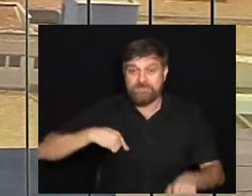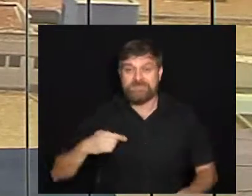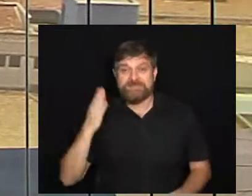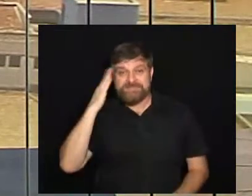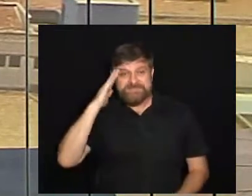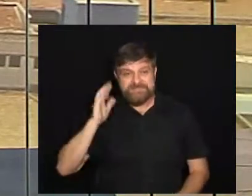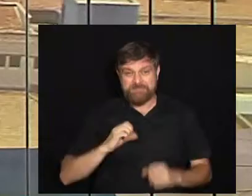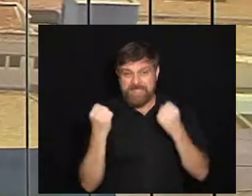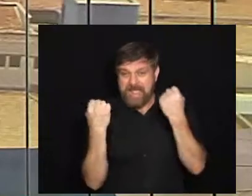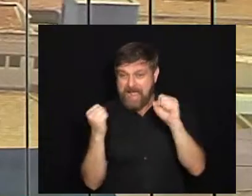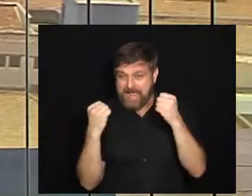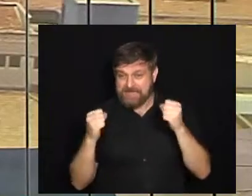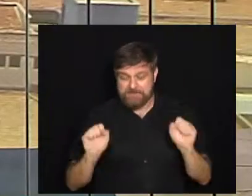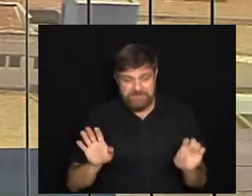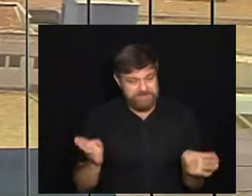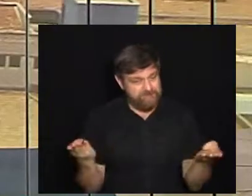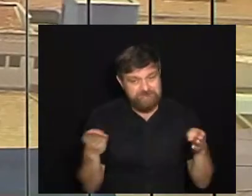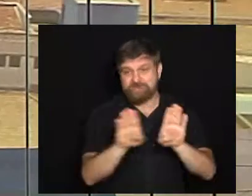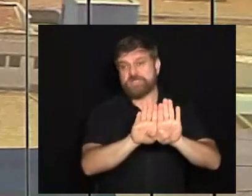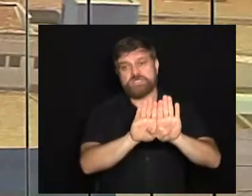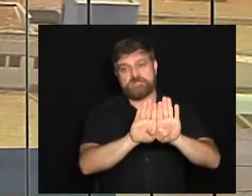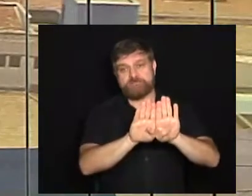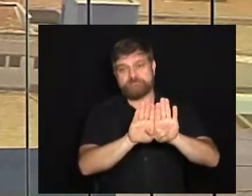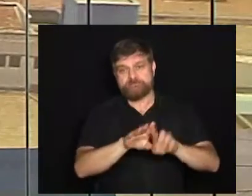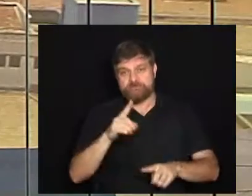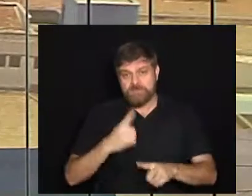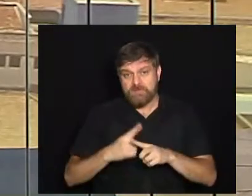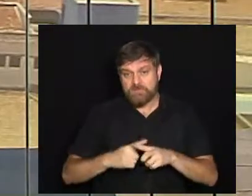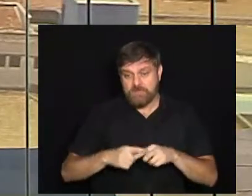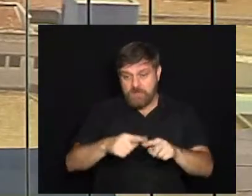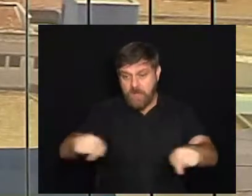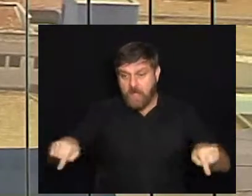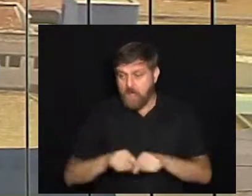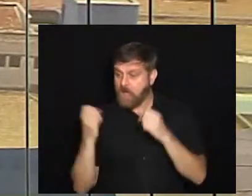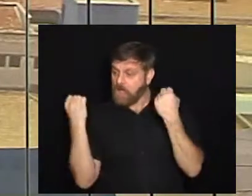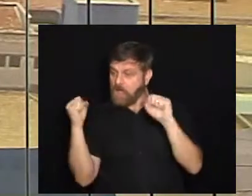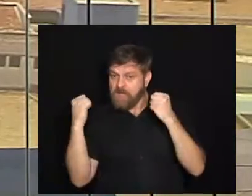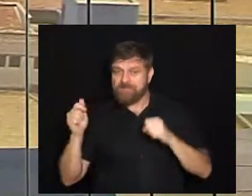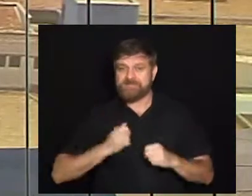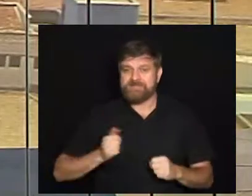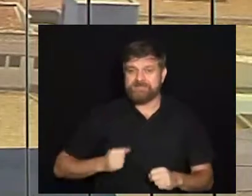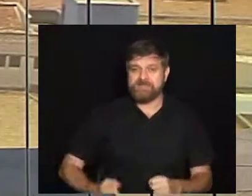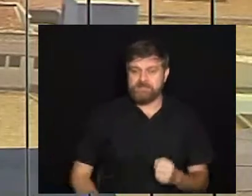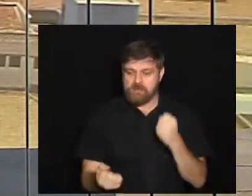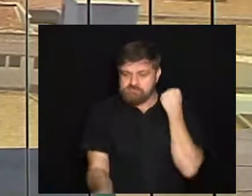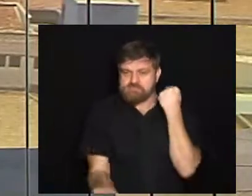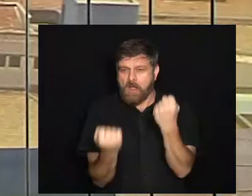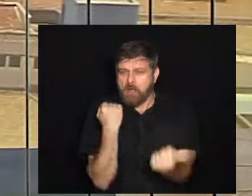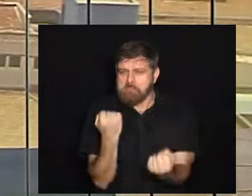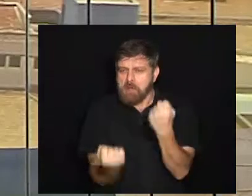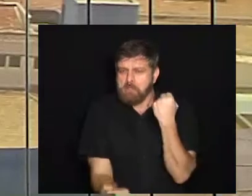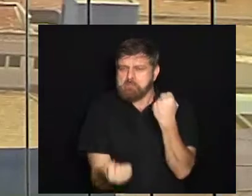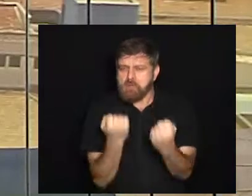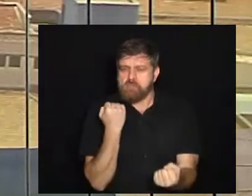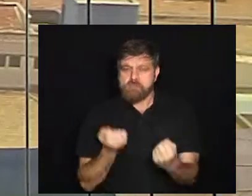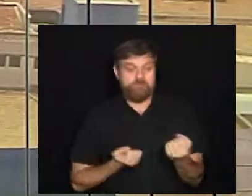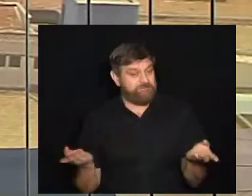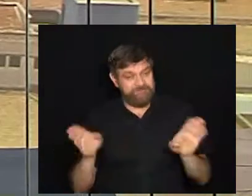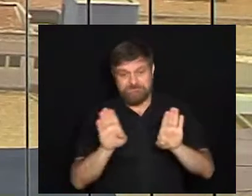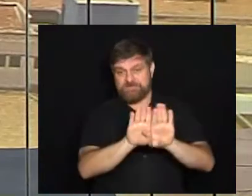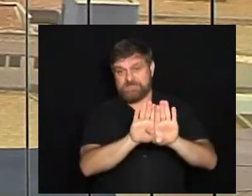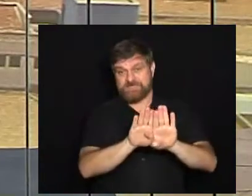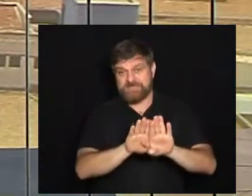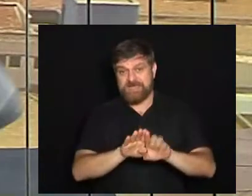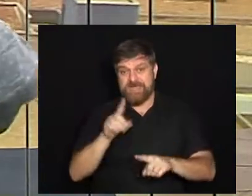que a sacada se você tem que fechar porque eu tô falando da academia não sentido mais amplo lugar onde tem máquina onde tem eh esporte tudo mais